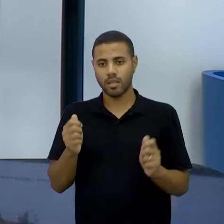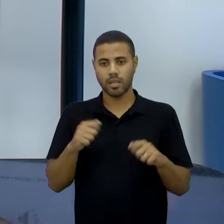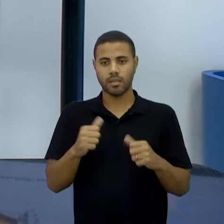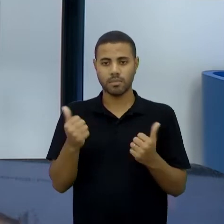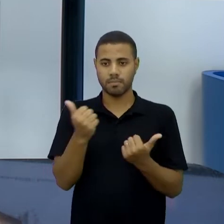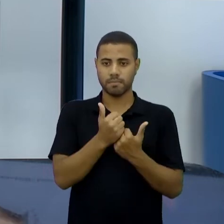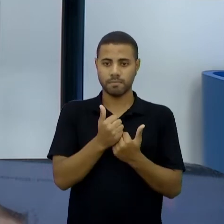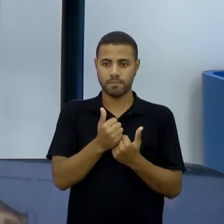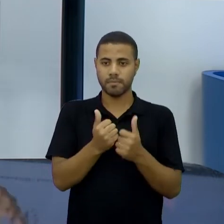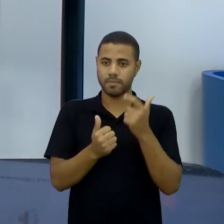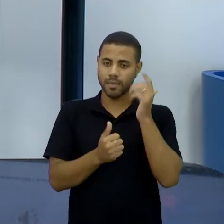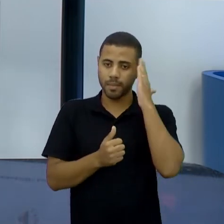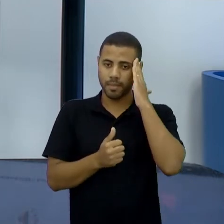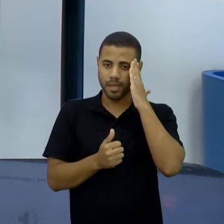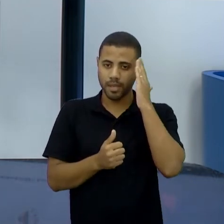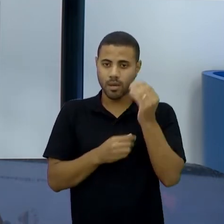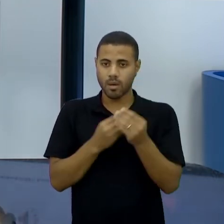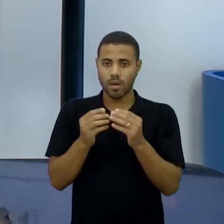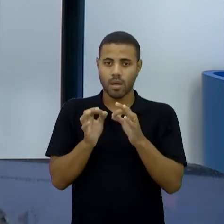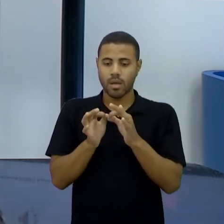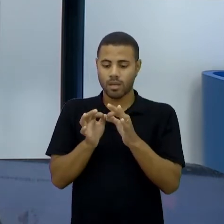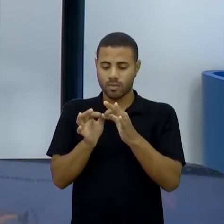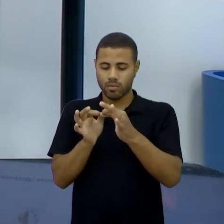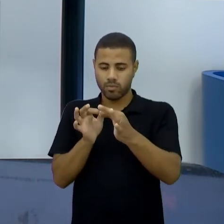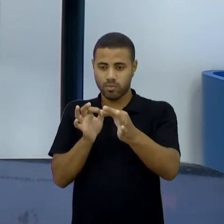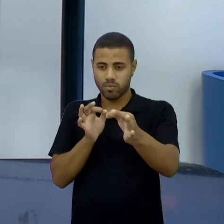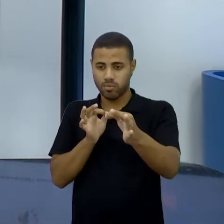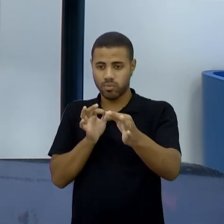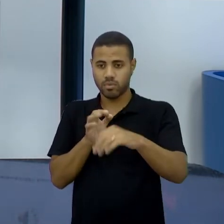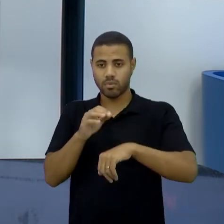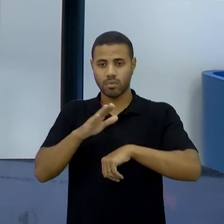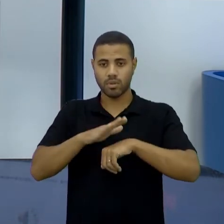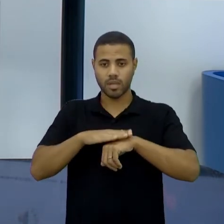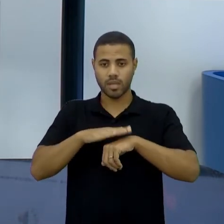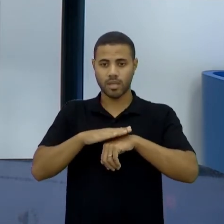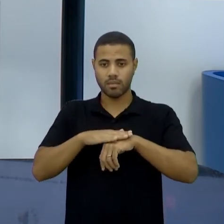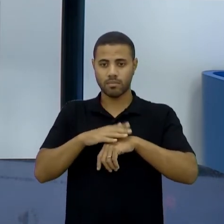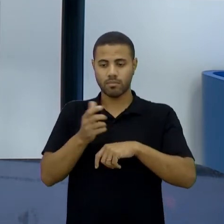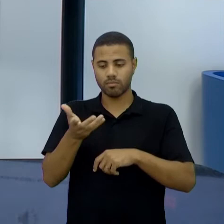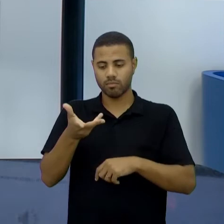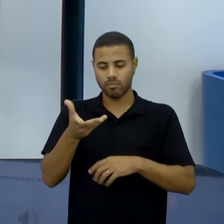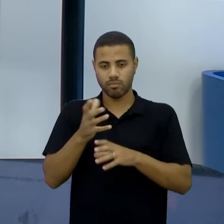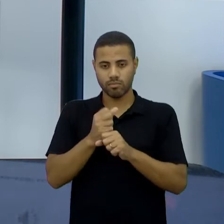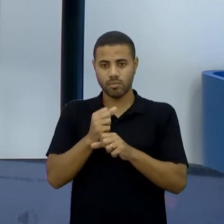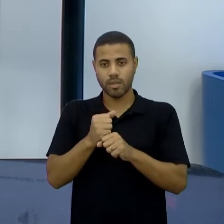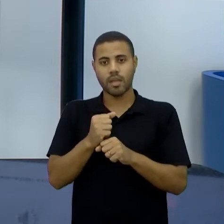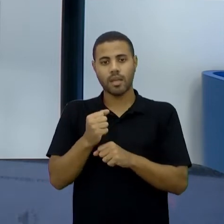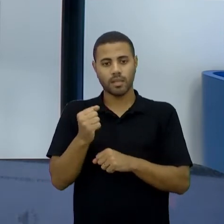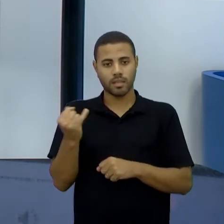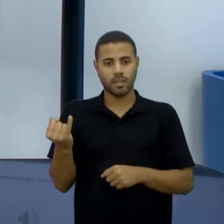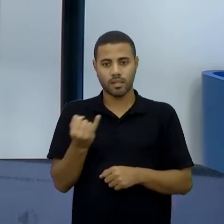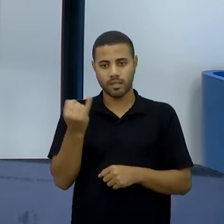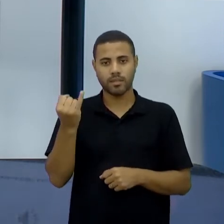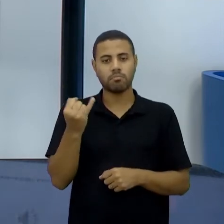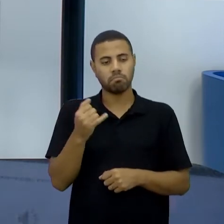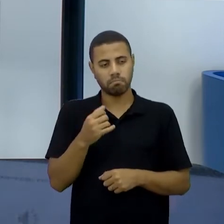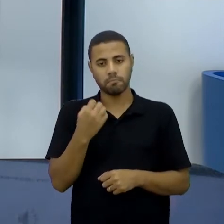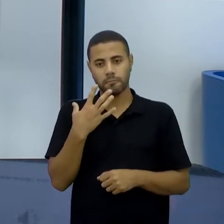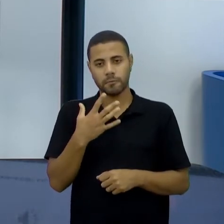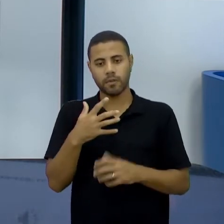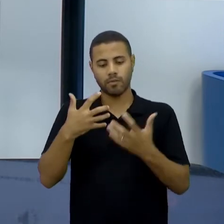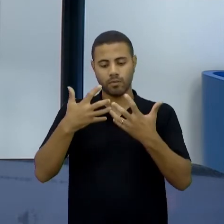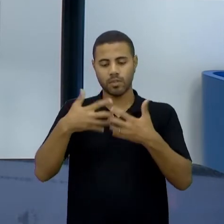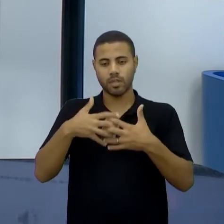substituiria aqui, você saberia qual é a distância que esse carrinho andou. Então, o interessante dessa expressão, dessa fórmula, dessa